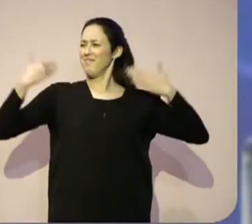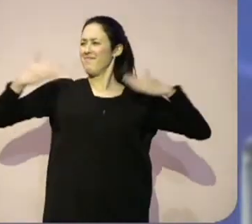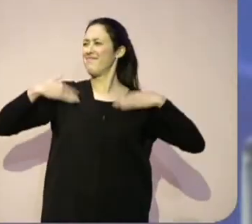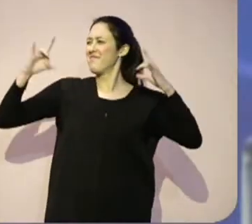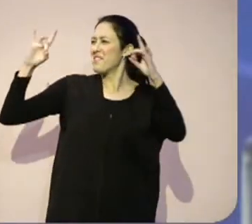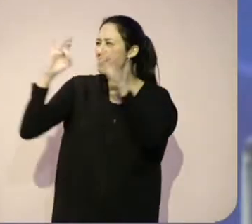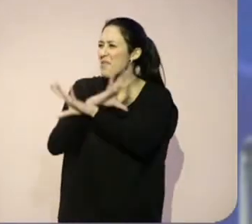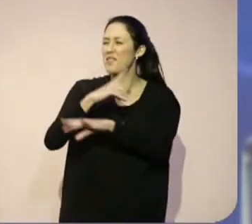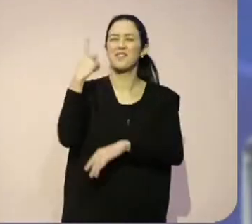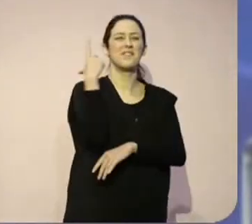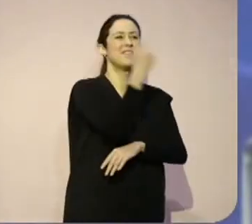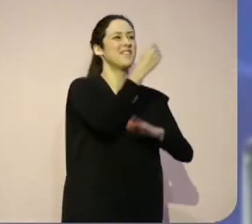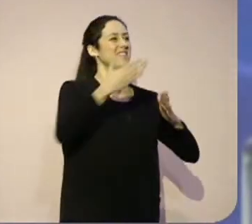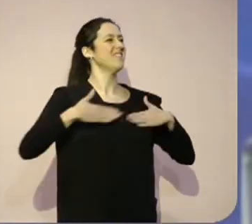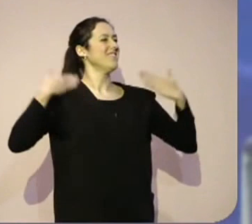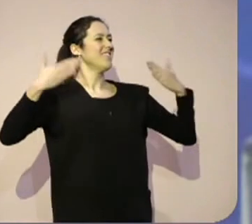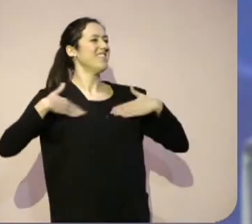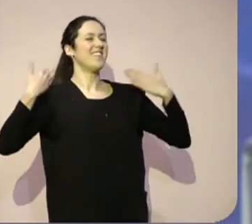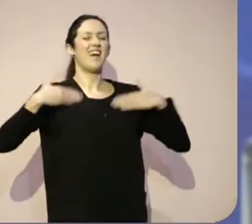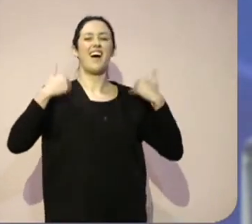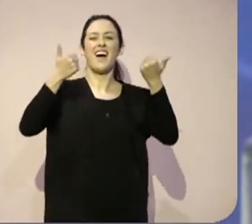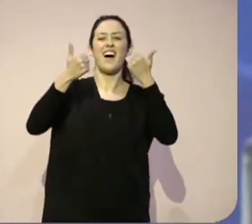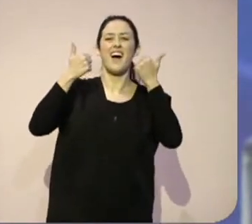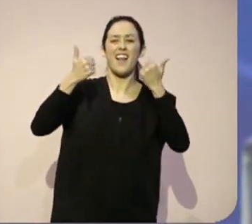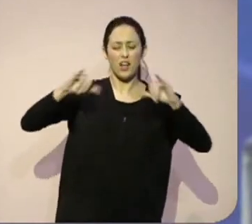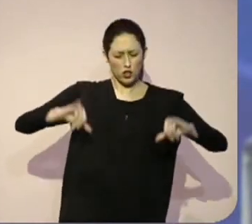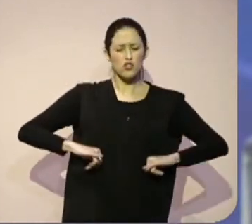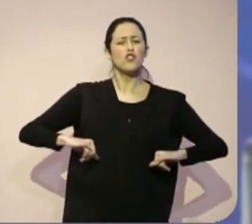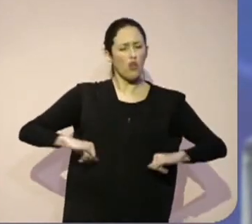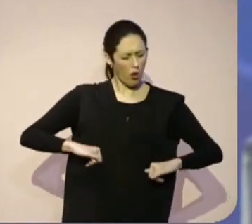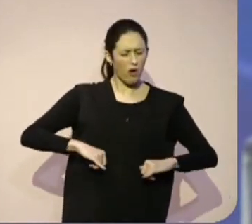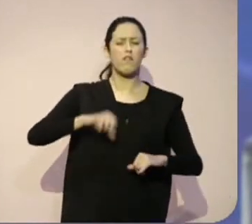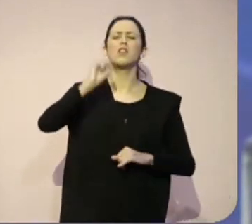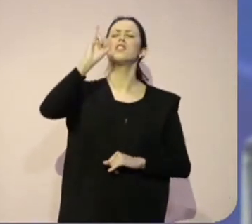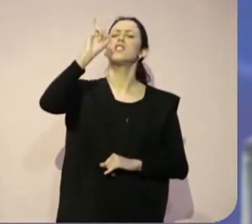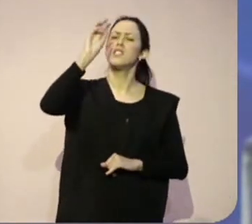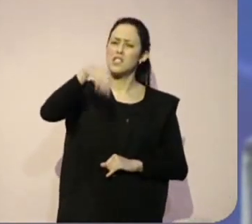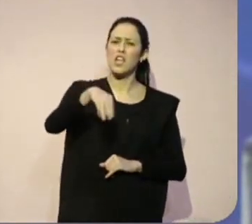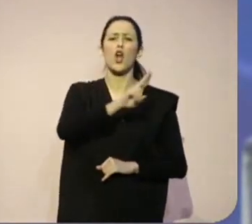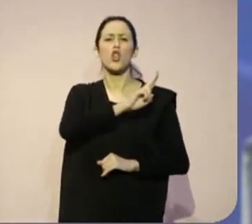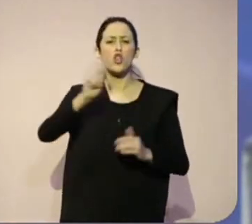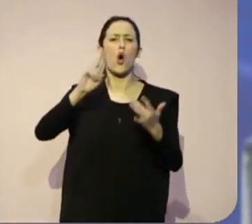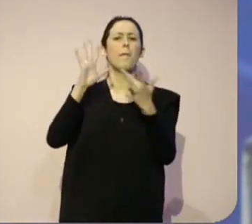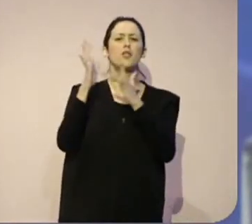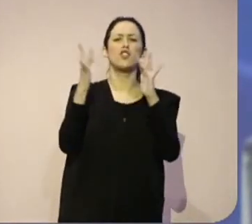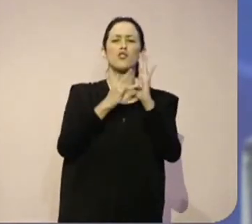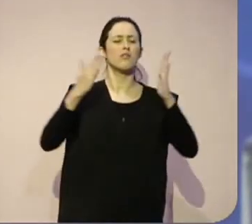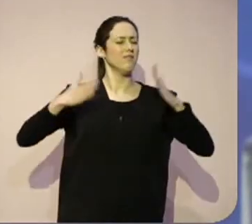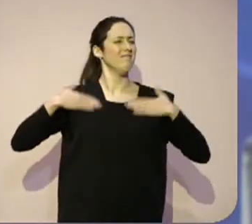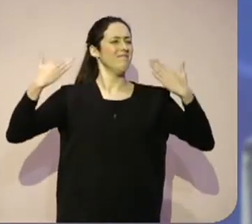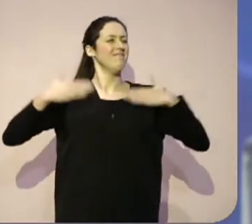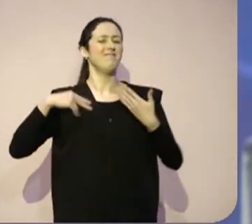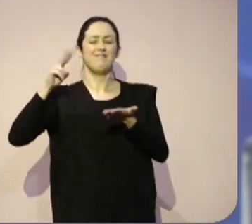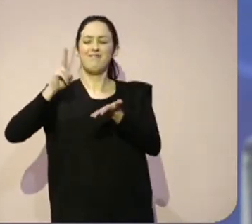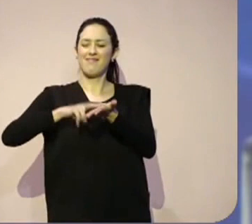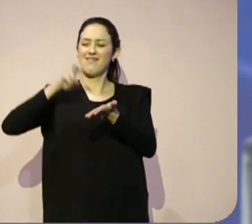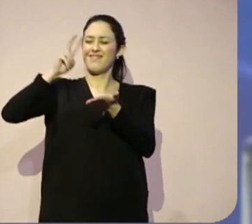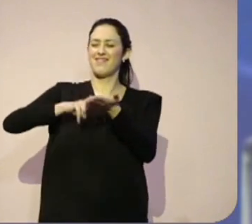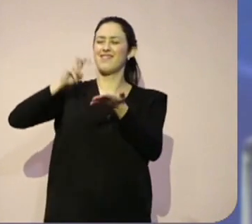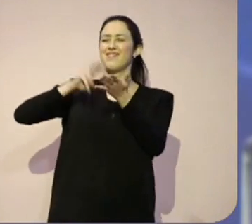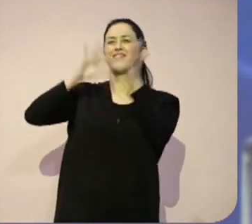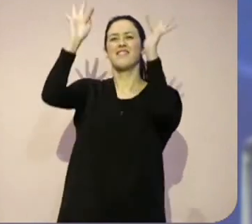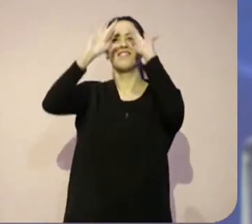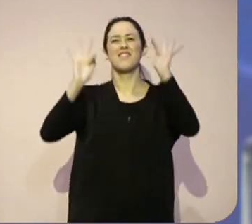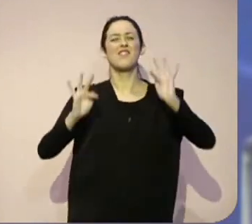por passarem por tribulações em nome de Jesus. Eles saem alegres, saltitantes e contando